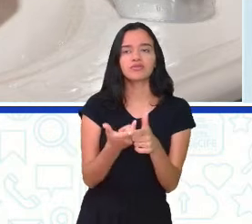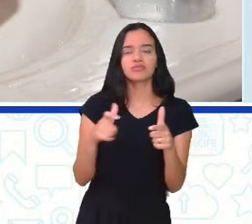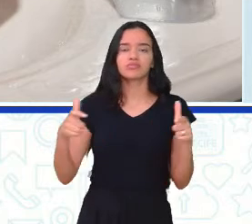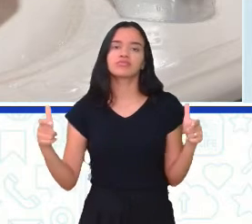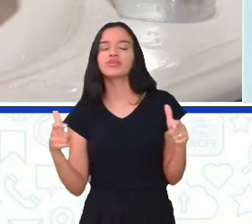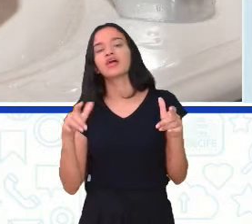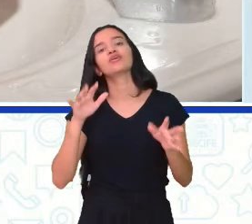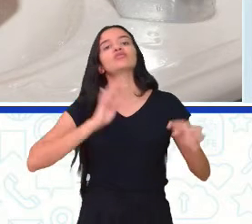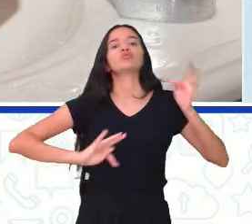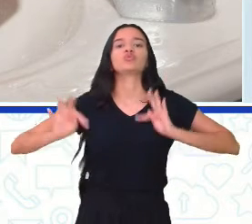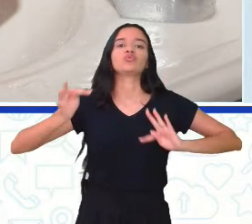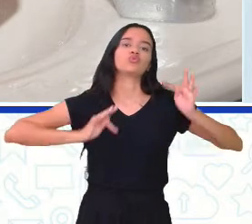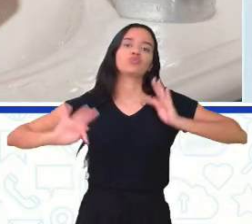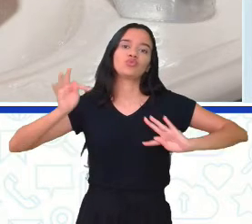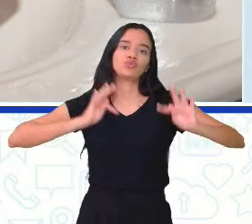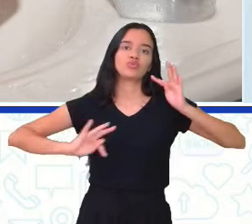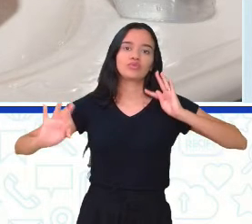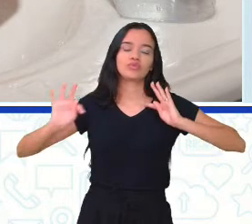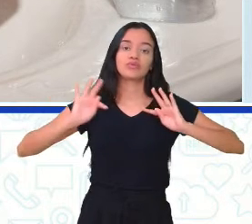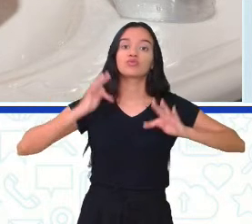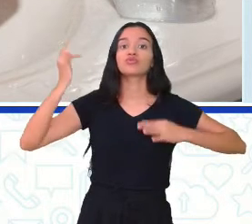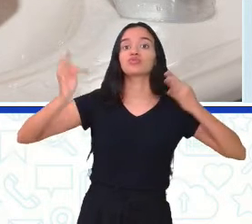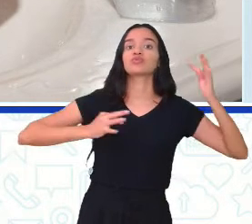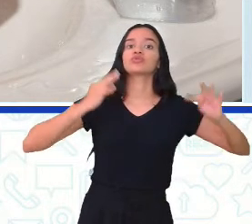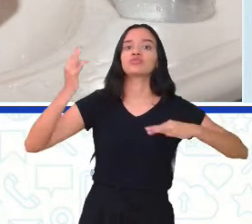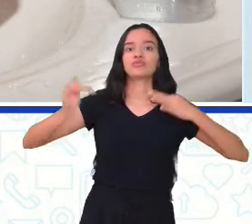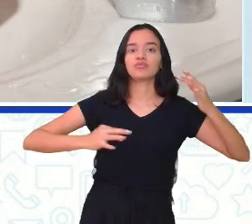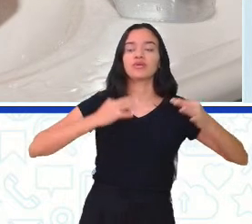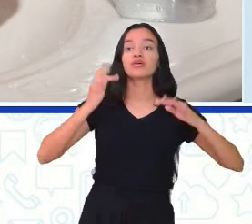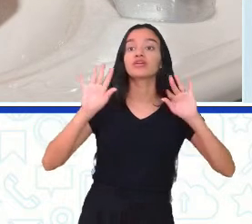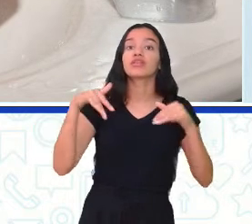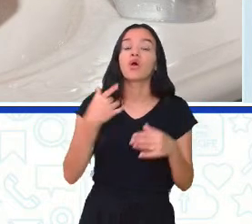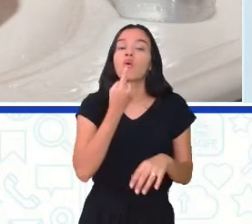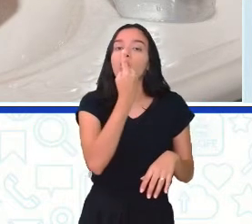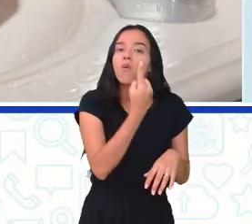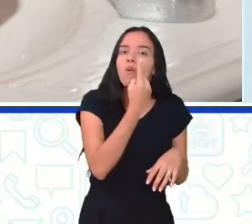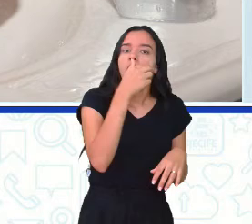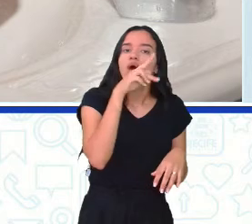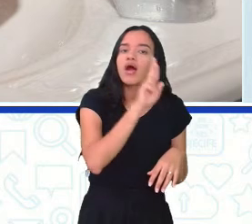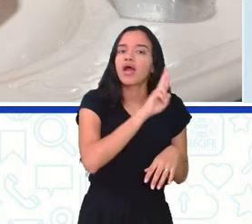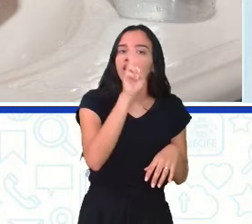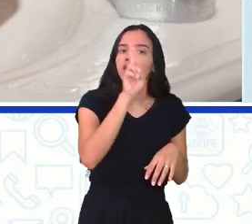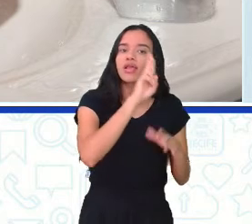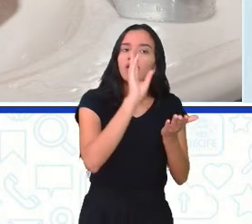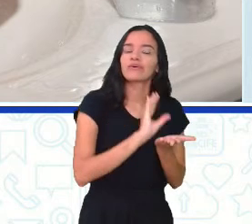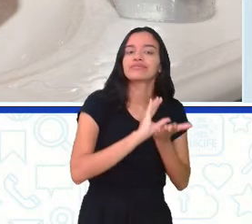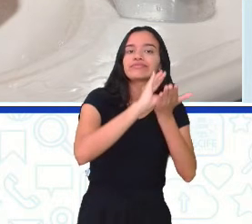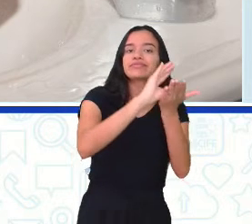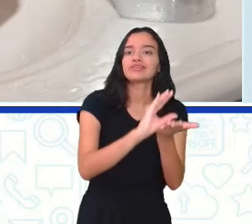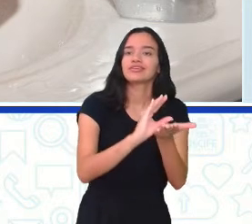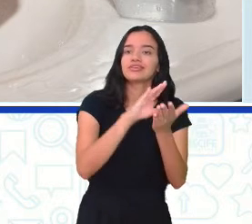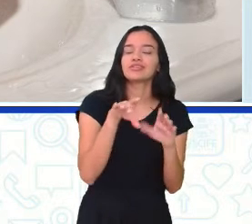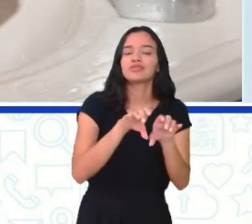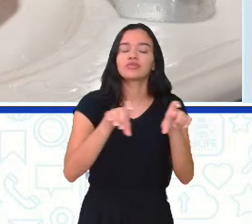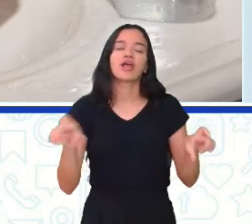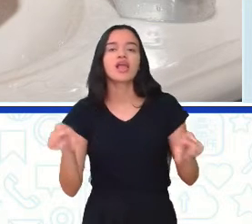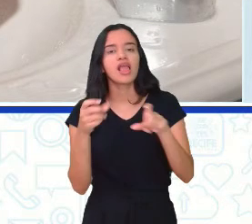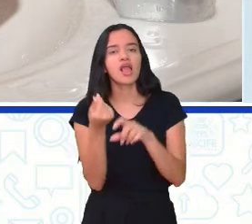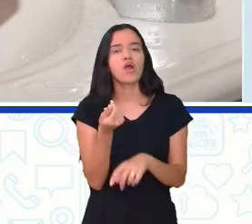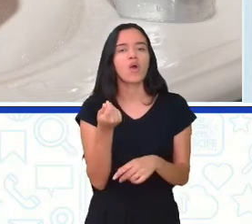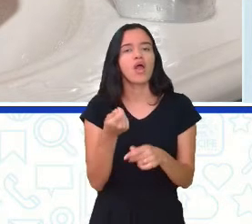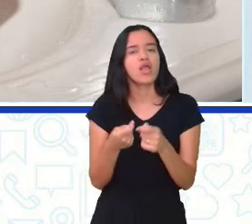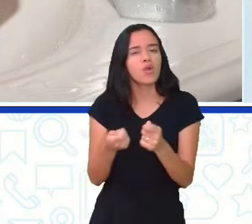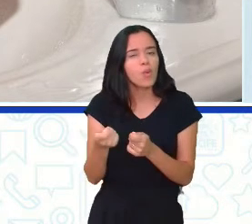do turismo. Então, ó, cada R$ 1 investido em saneamento base se economiza, claro, no